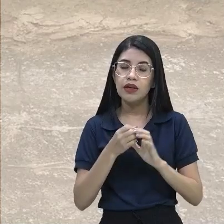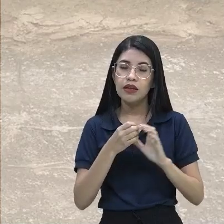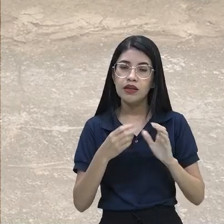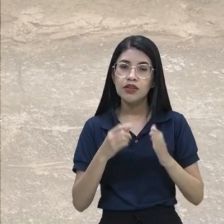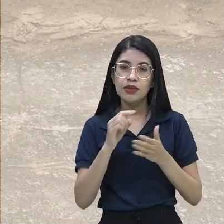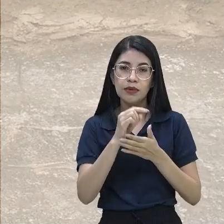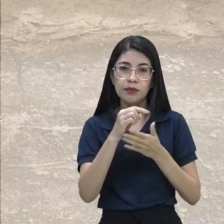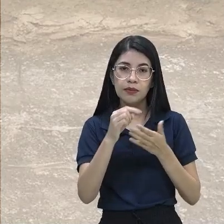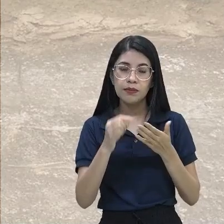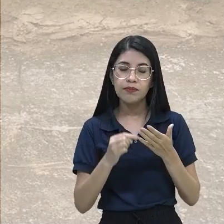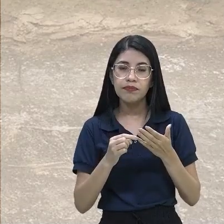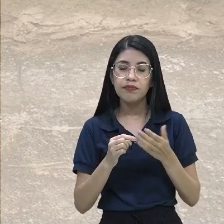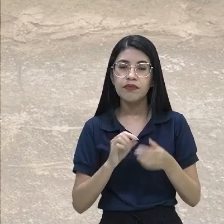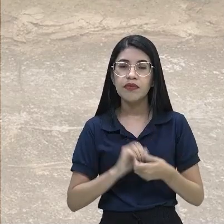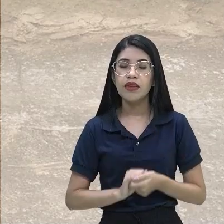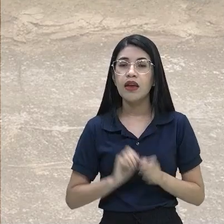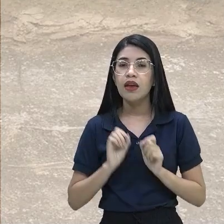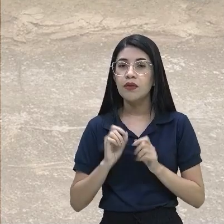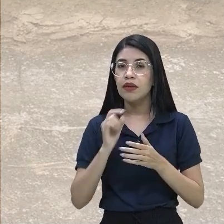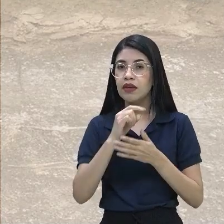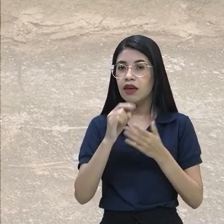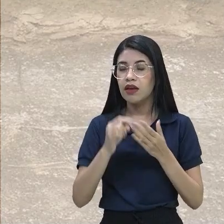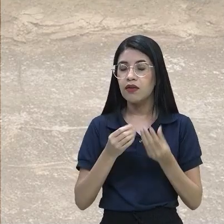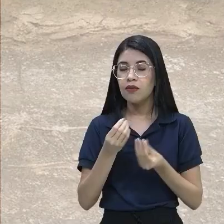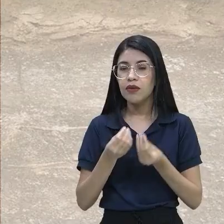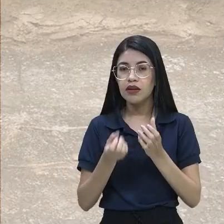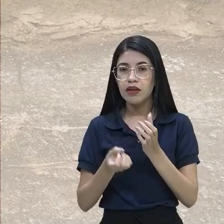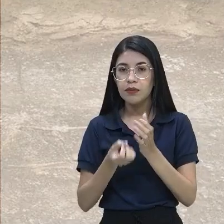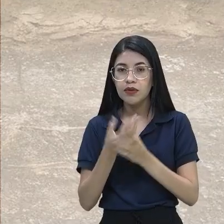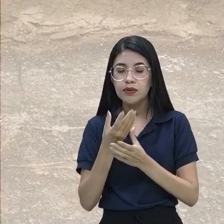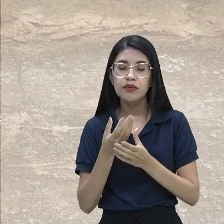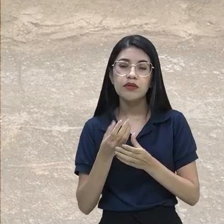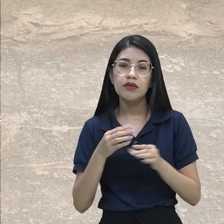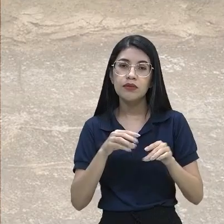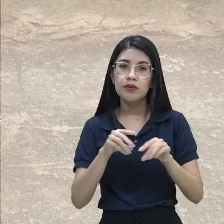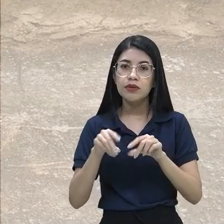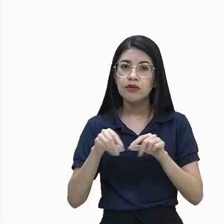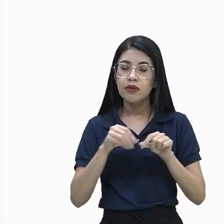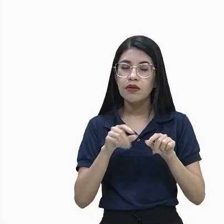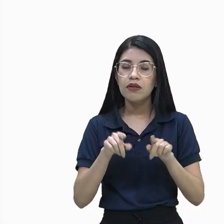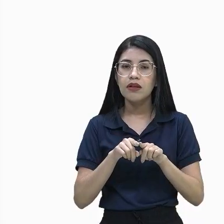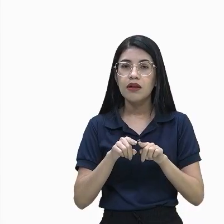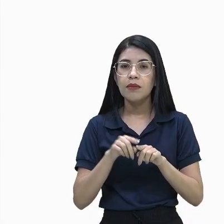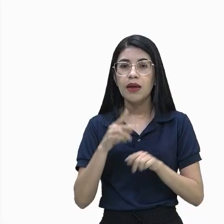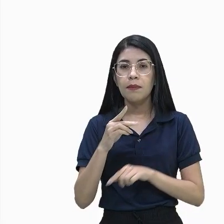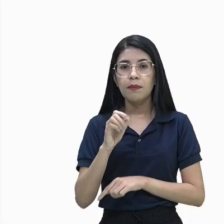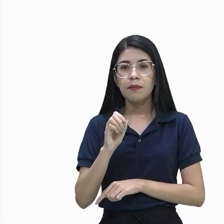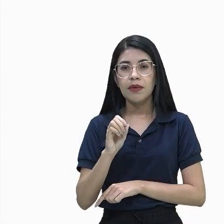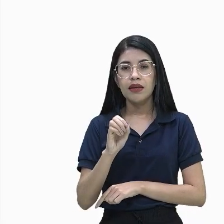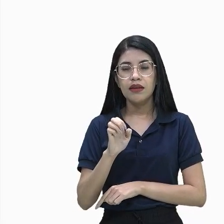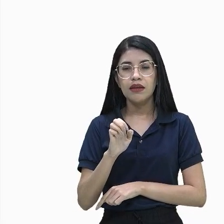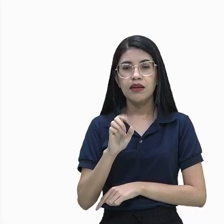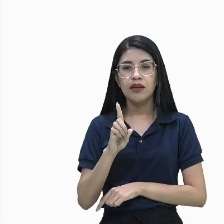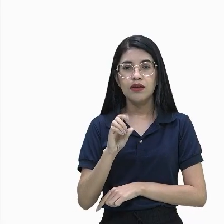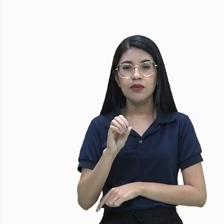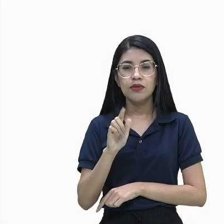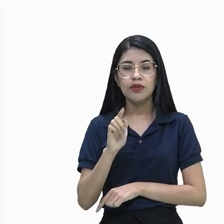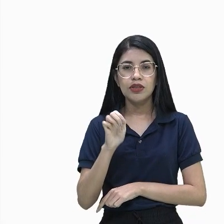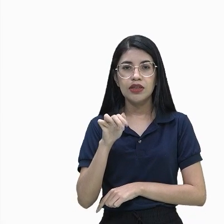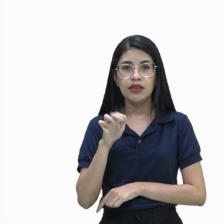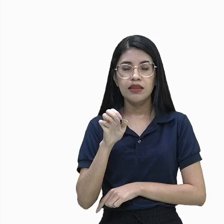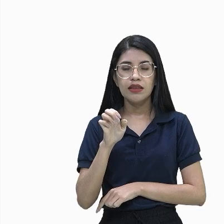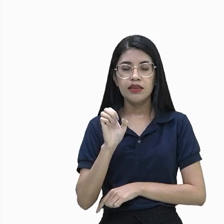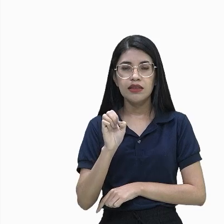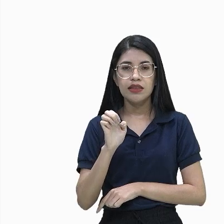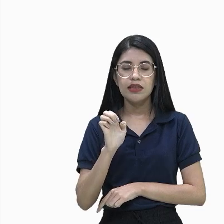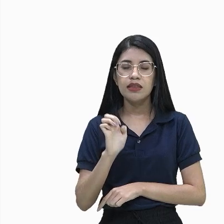gente analisa aí dessa formação dos solos, que também é conhecido como a pedogênese. E isso vem a partir